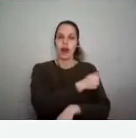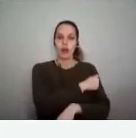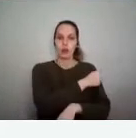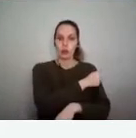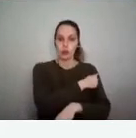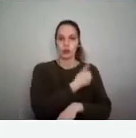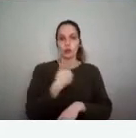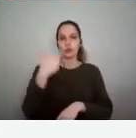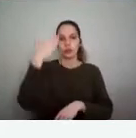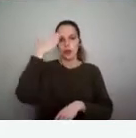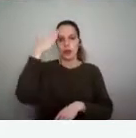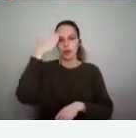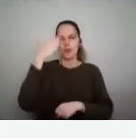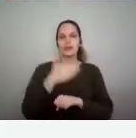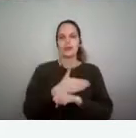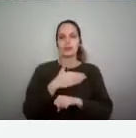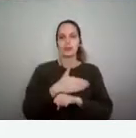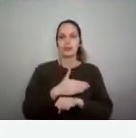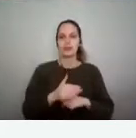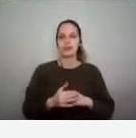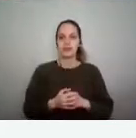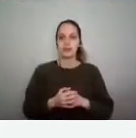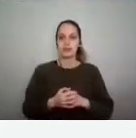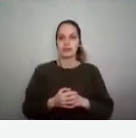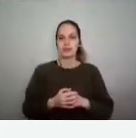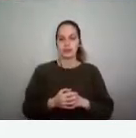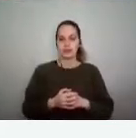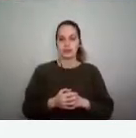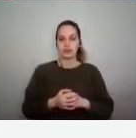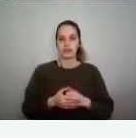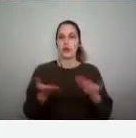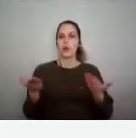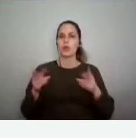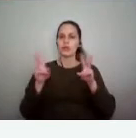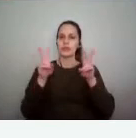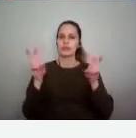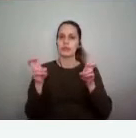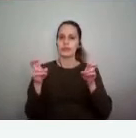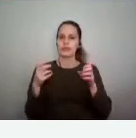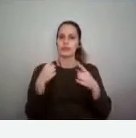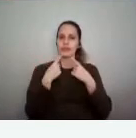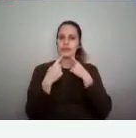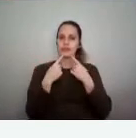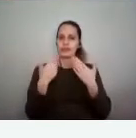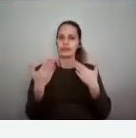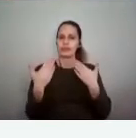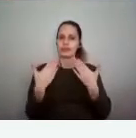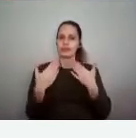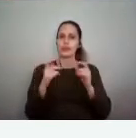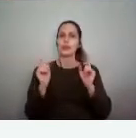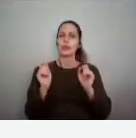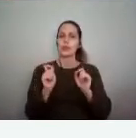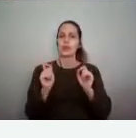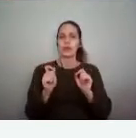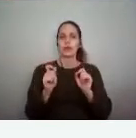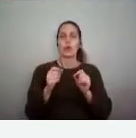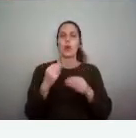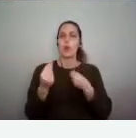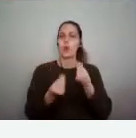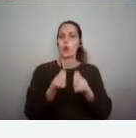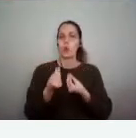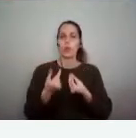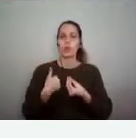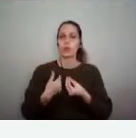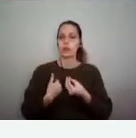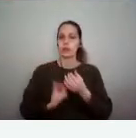participando. E a tônica da nossa conversa hoje é, então, como que eu me constituí como docente, né? Como que a gente se constitui